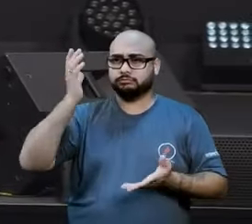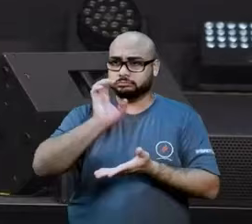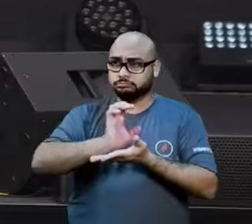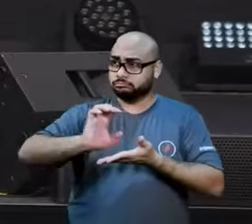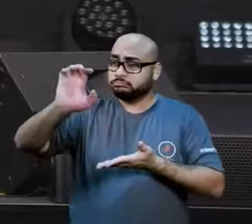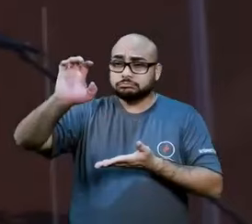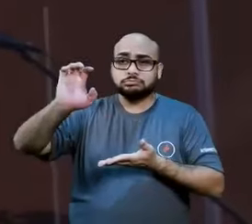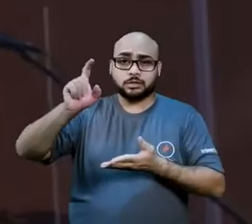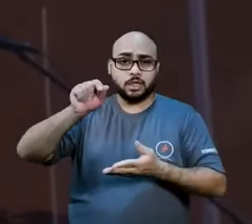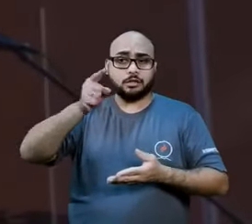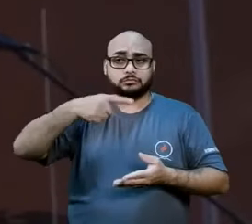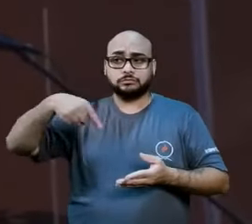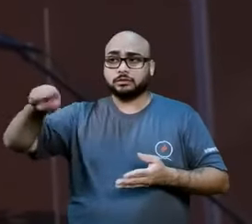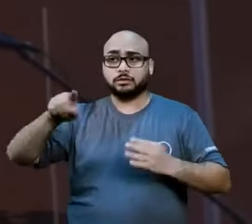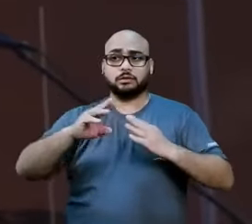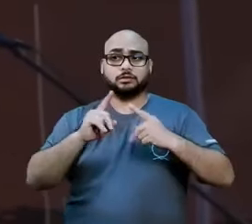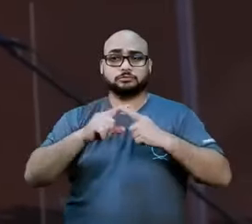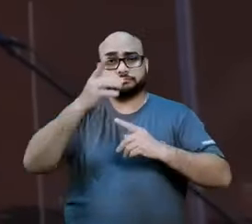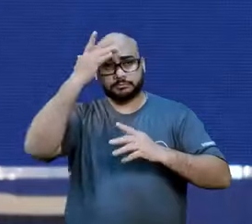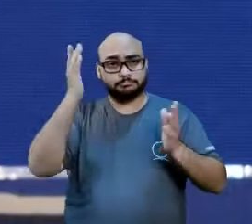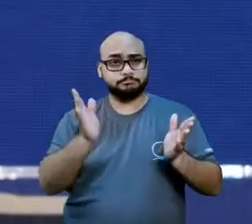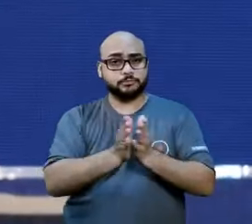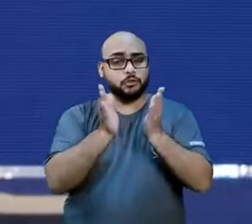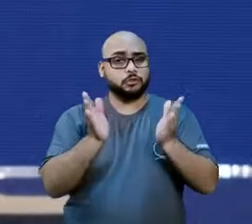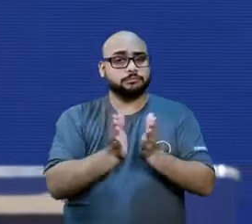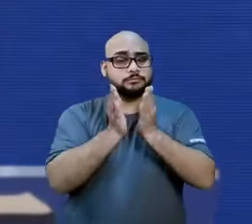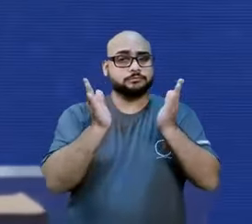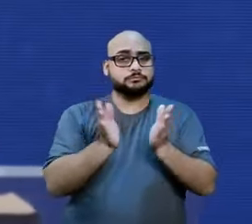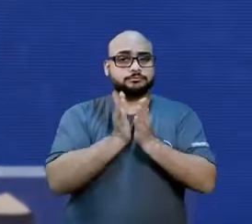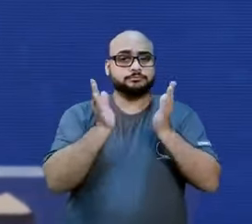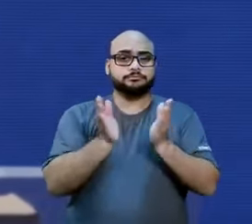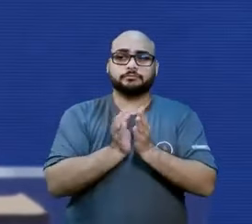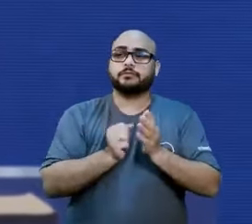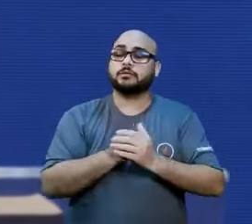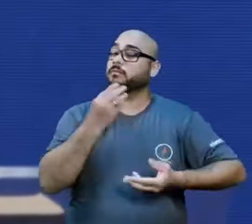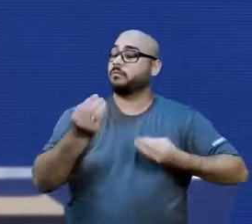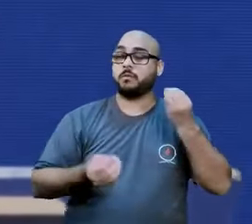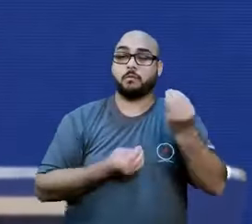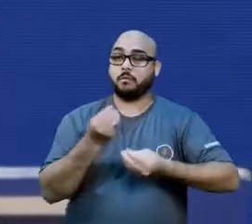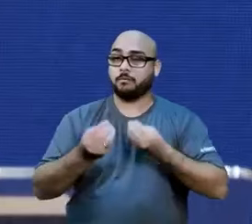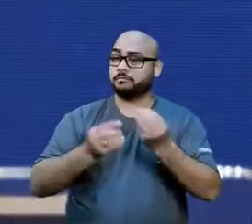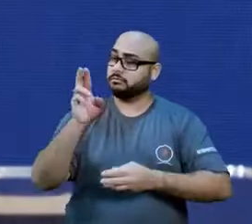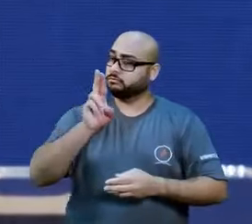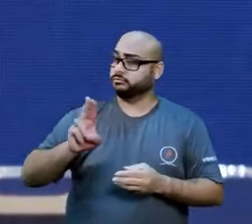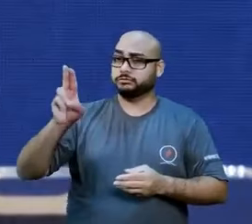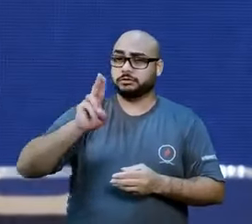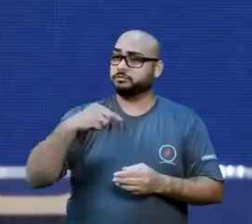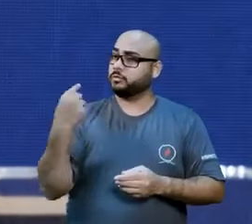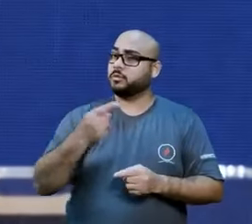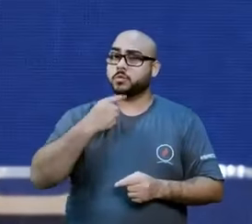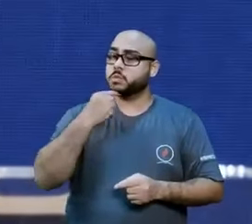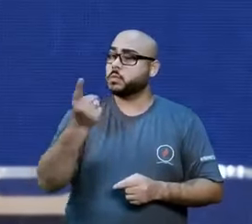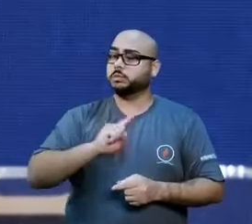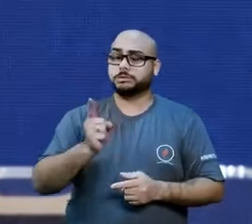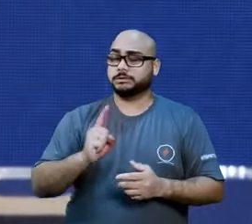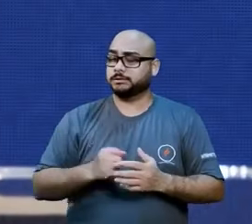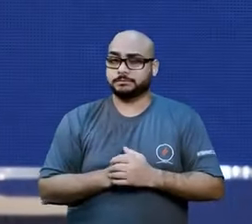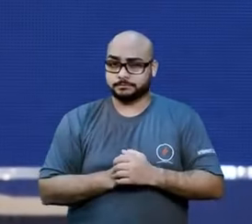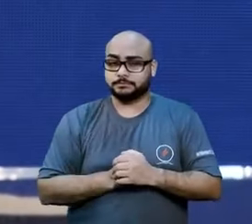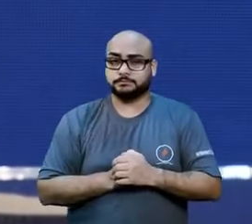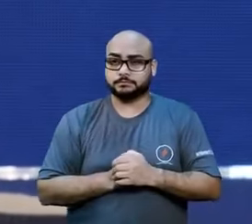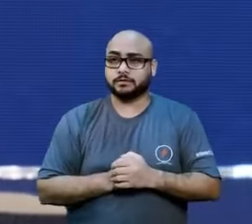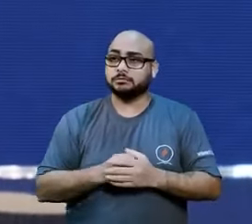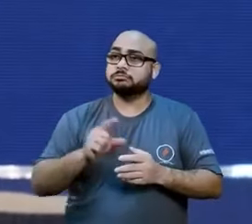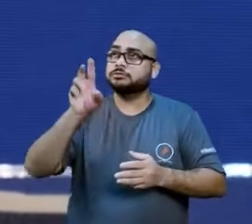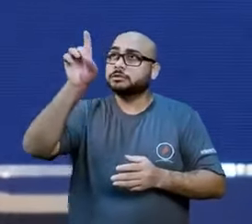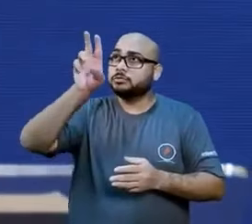da fome Olha como é que Deus usa as coisas que nós não somos capazes de usar Deus usa